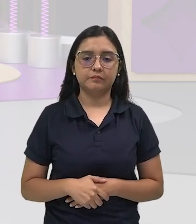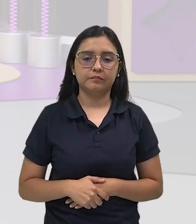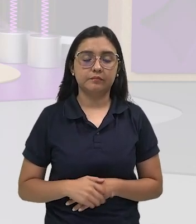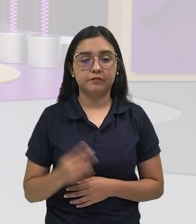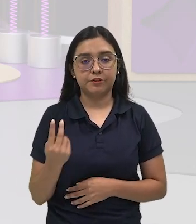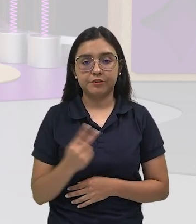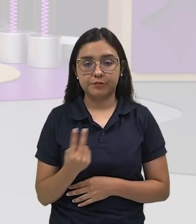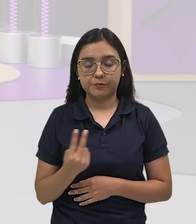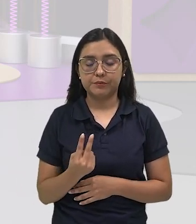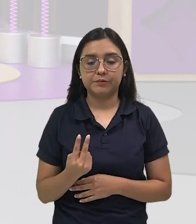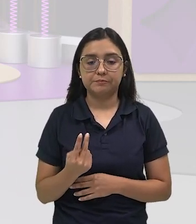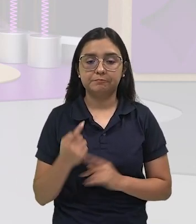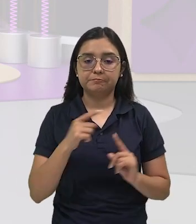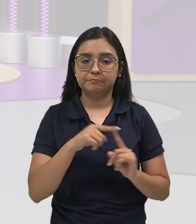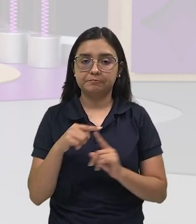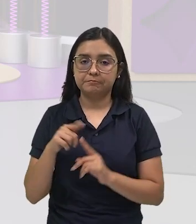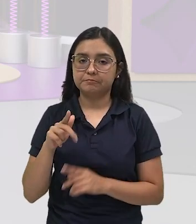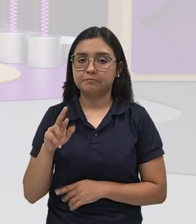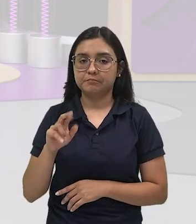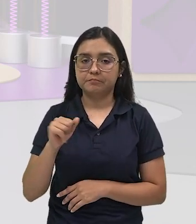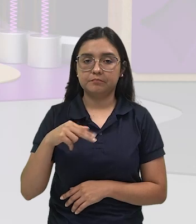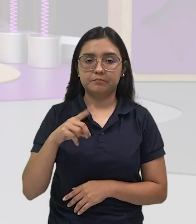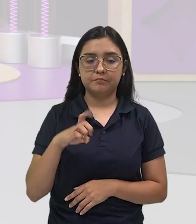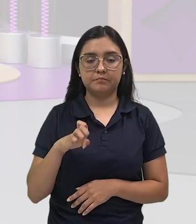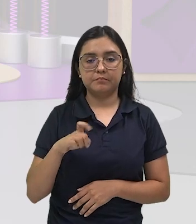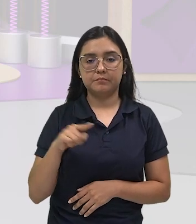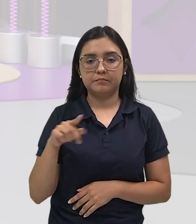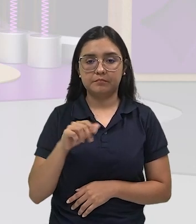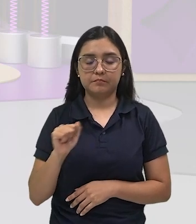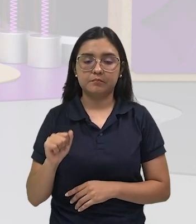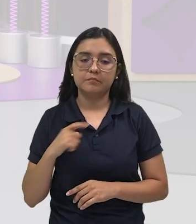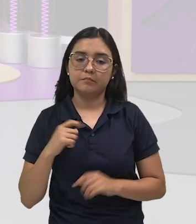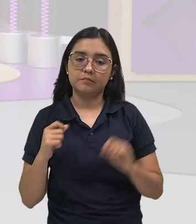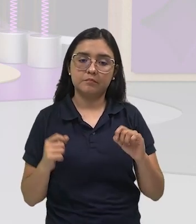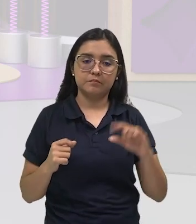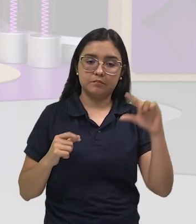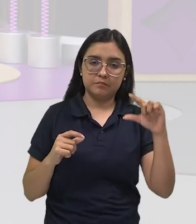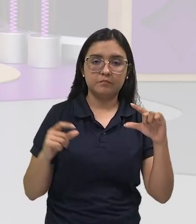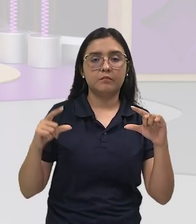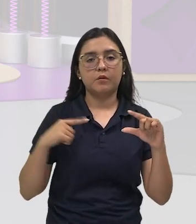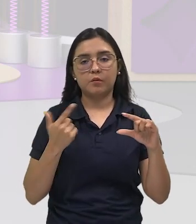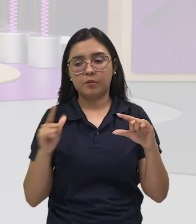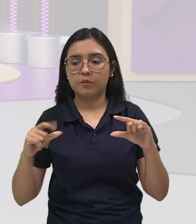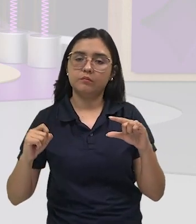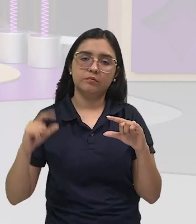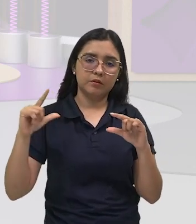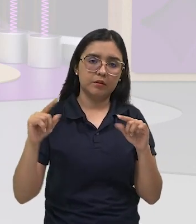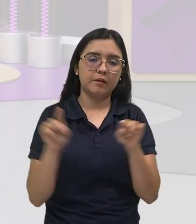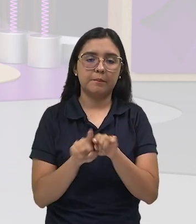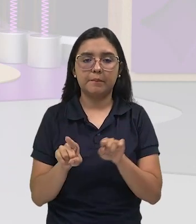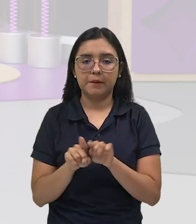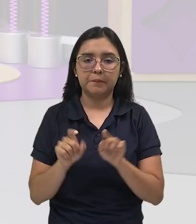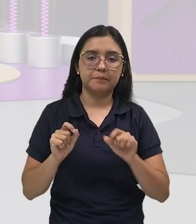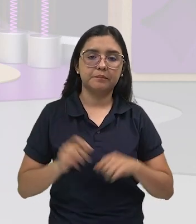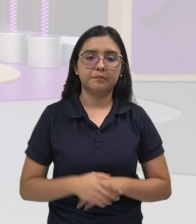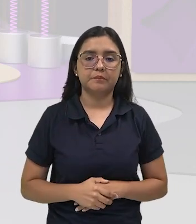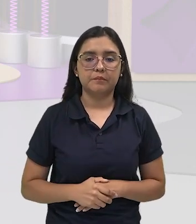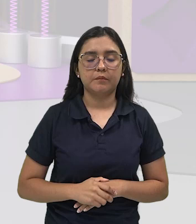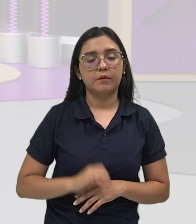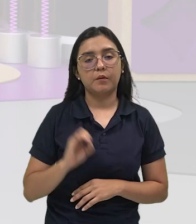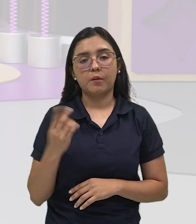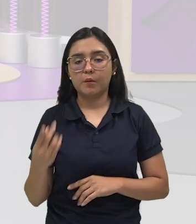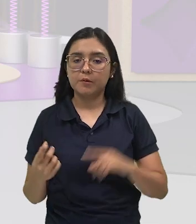entre essas duas grandezas, é que quando uma aumenta, a outra também aumenta. Ou quando